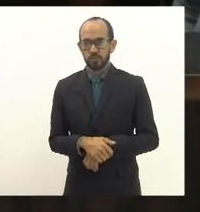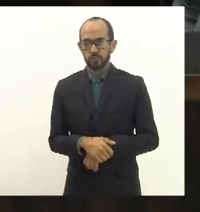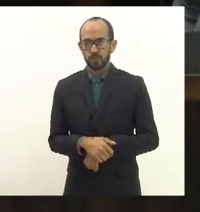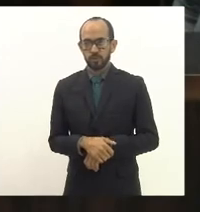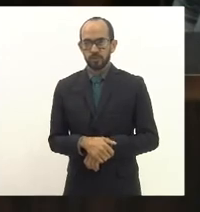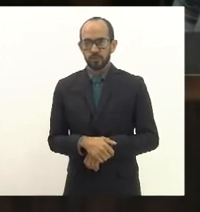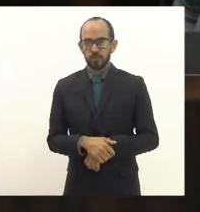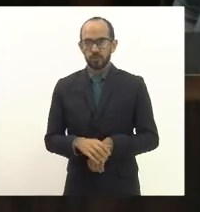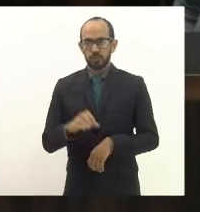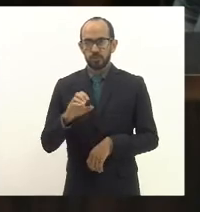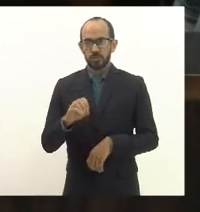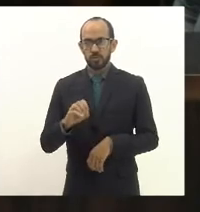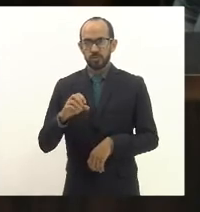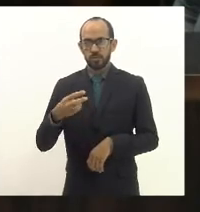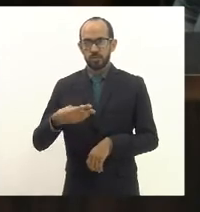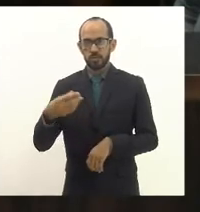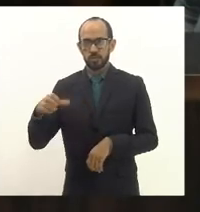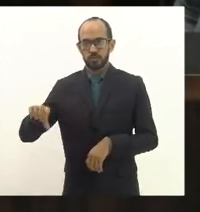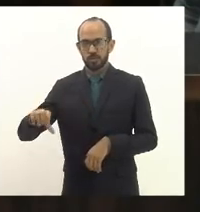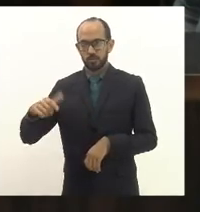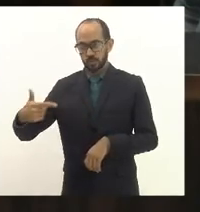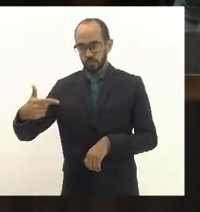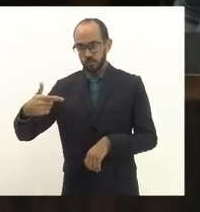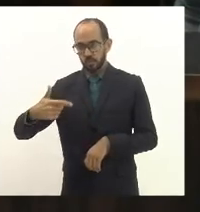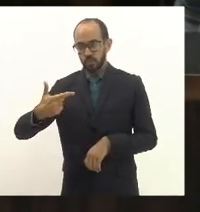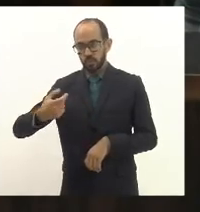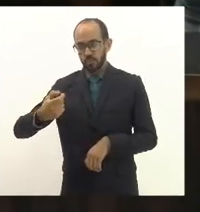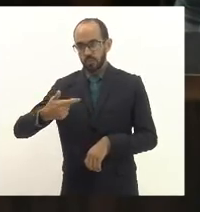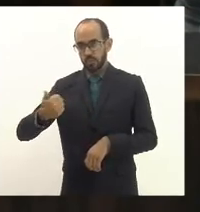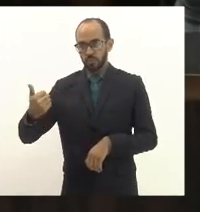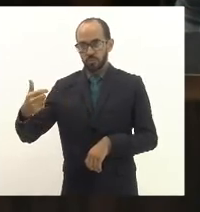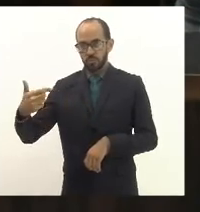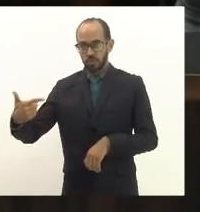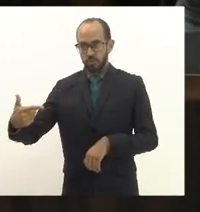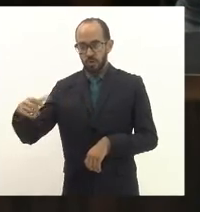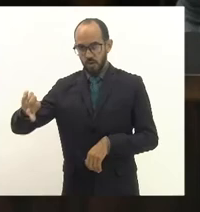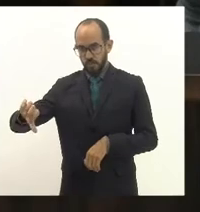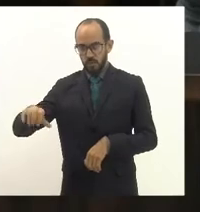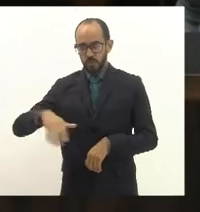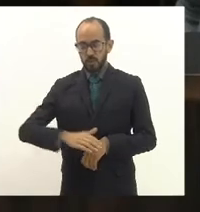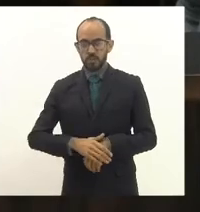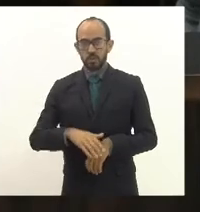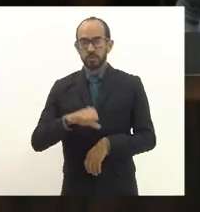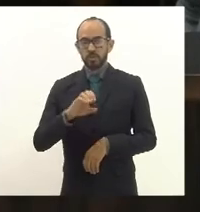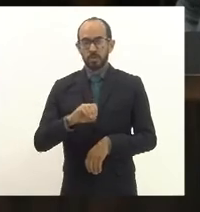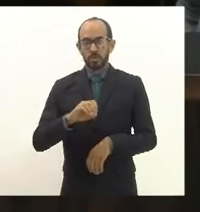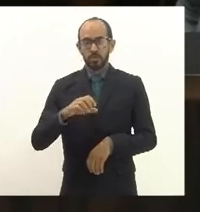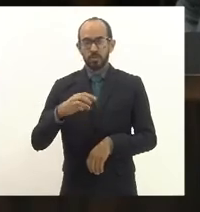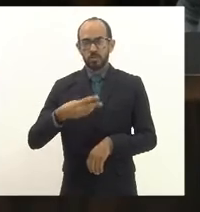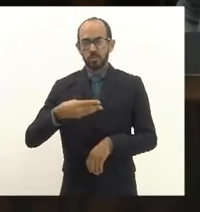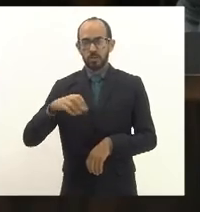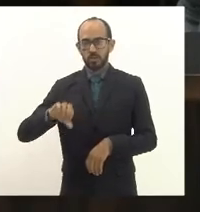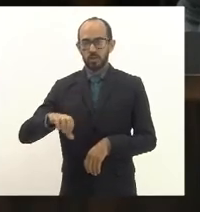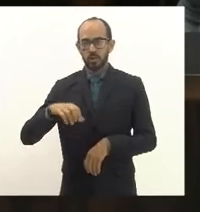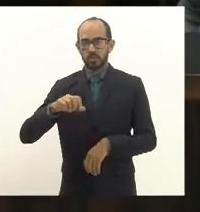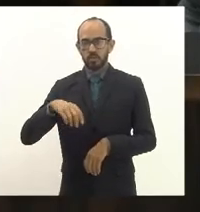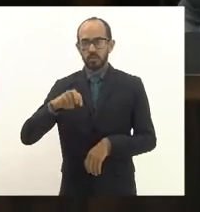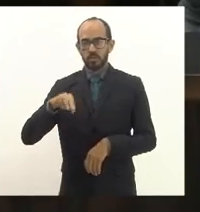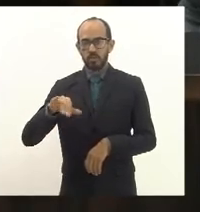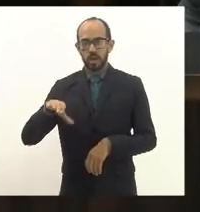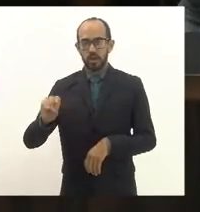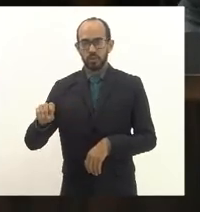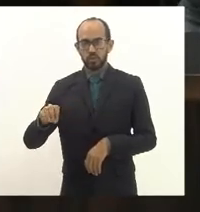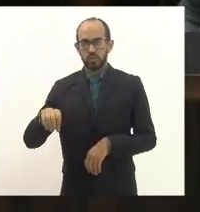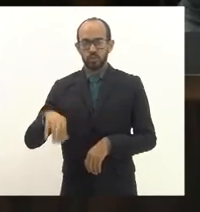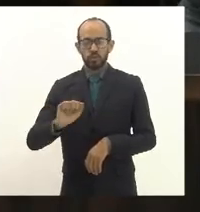Projeto de lei 032 de 19 e 039 de 19. Deputado Márcio Canella. Senhores que